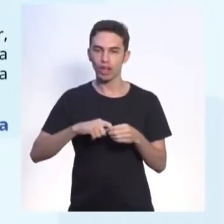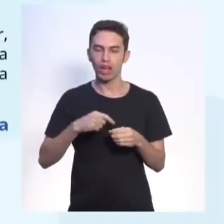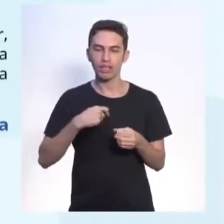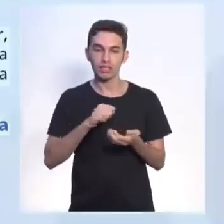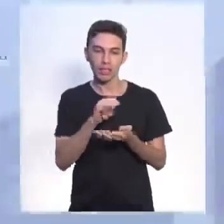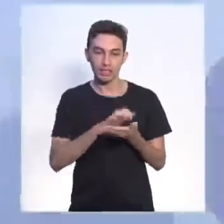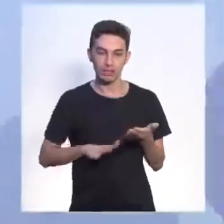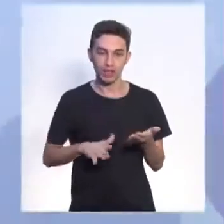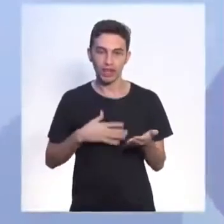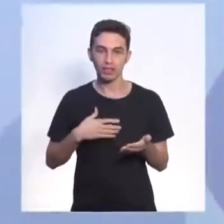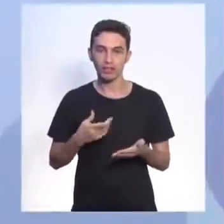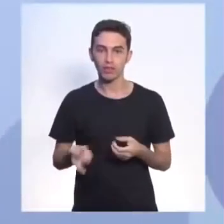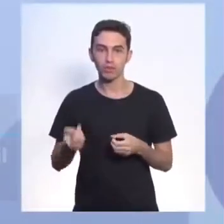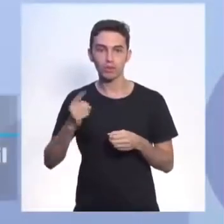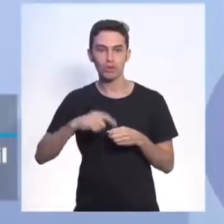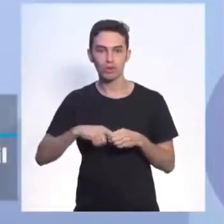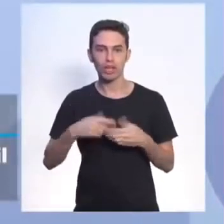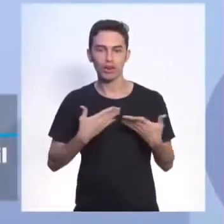professor